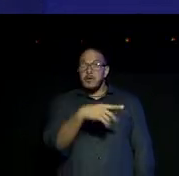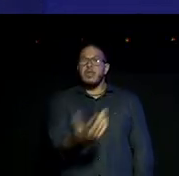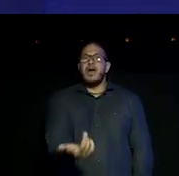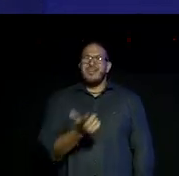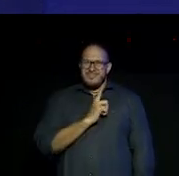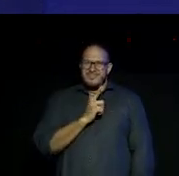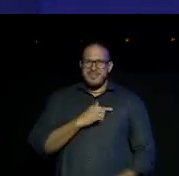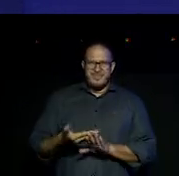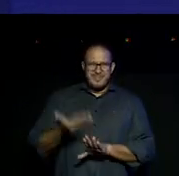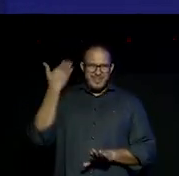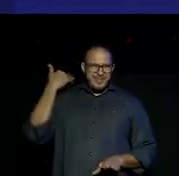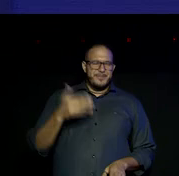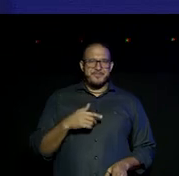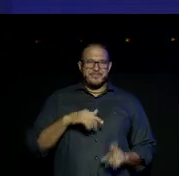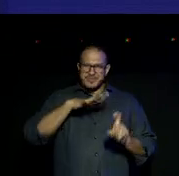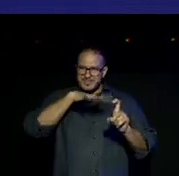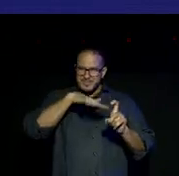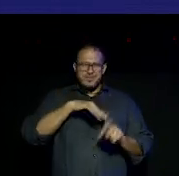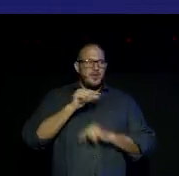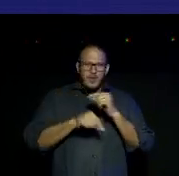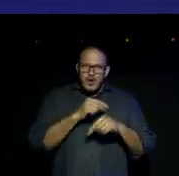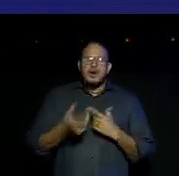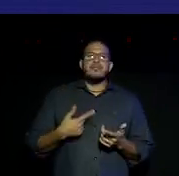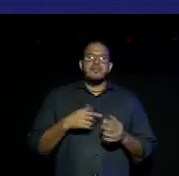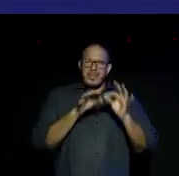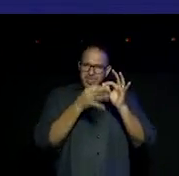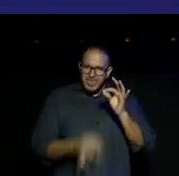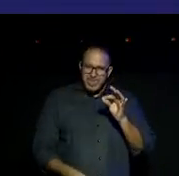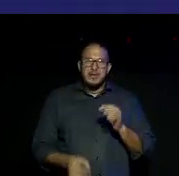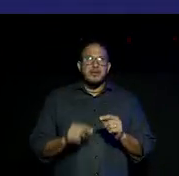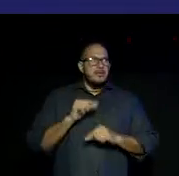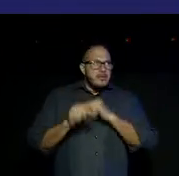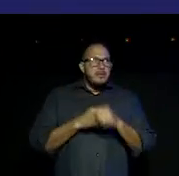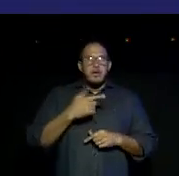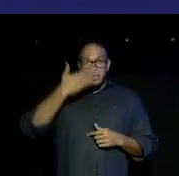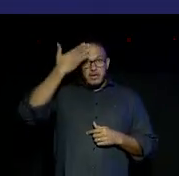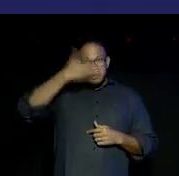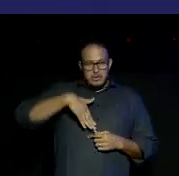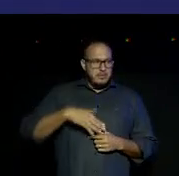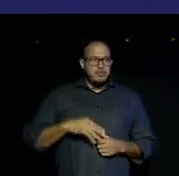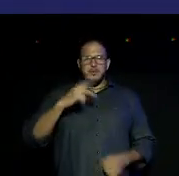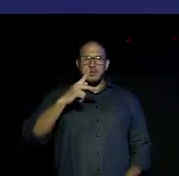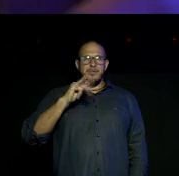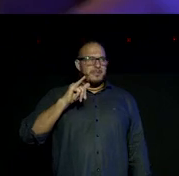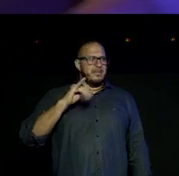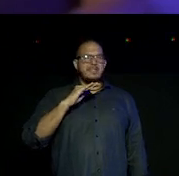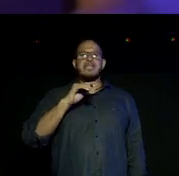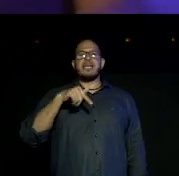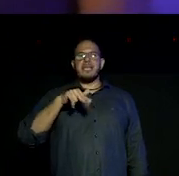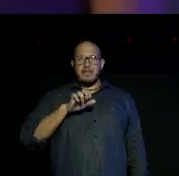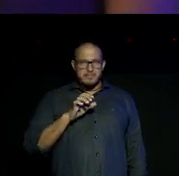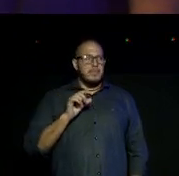Dificuldades, aliás, existe um antigo mito, que é o mito de Psique, não vou contar porque ele é longo, mas uma das provas que foram dadas a Psique